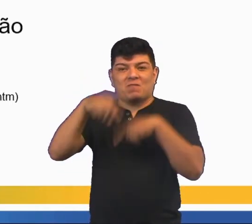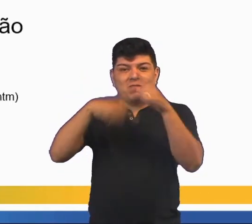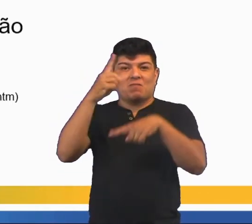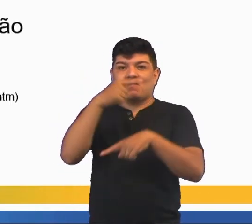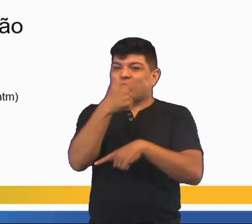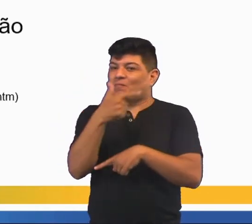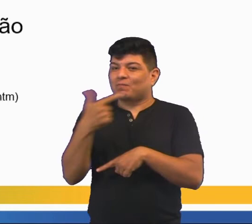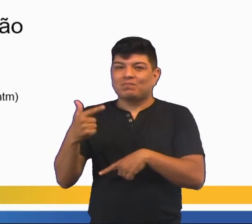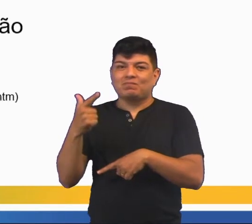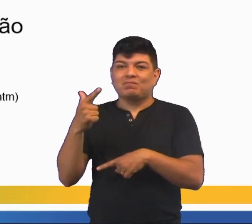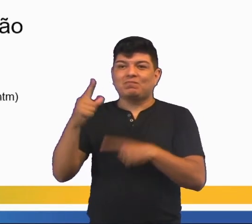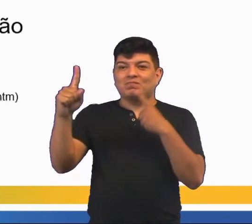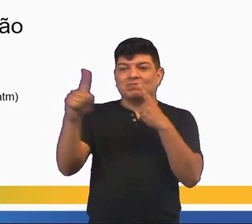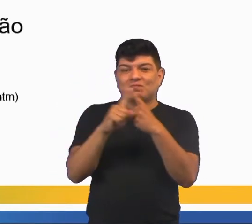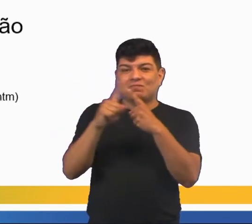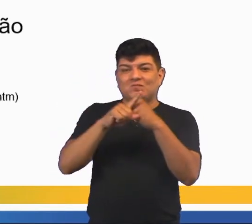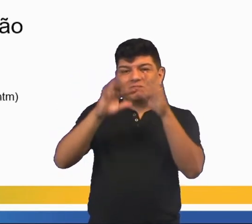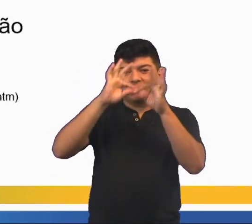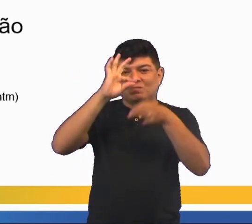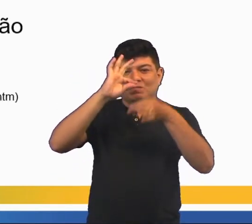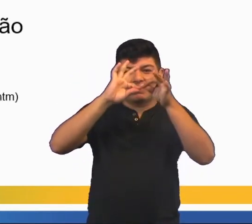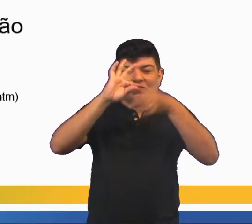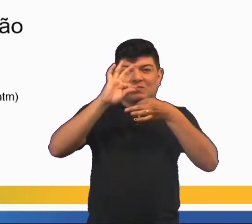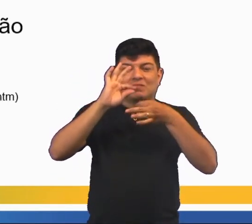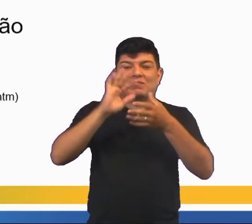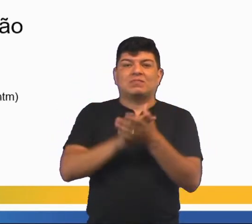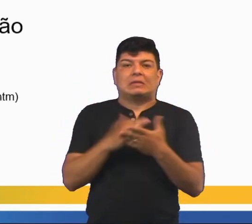sucesso, alcançar as uvas.